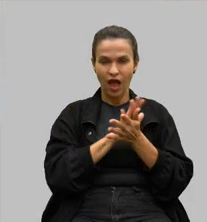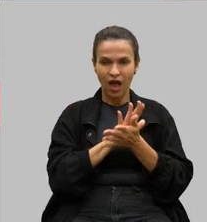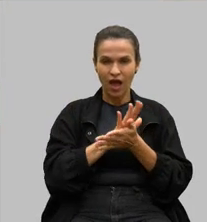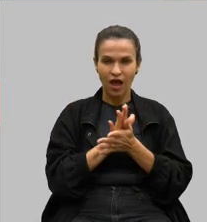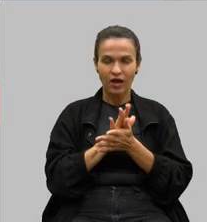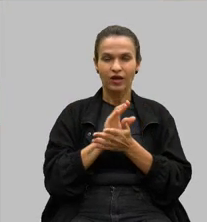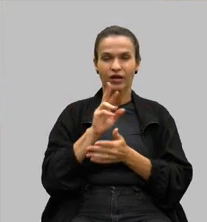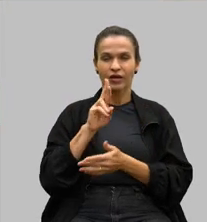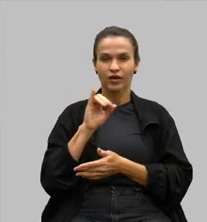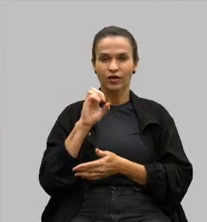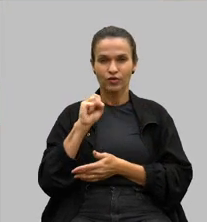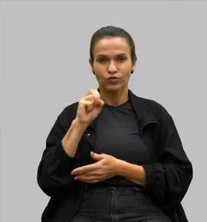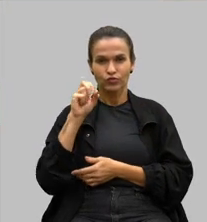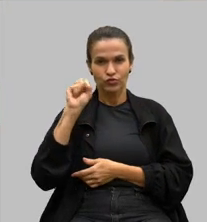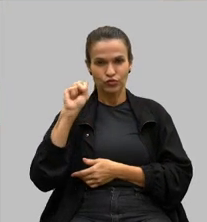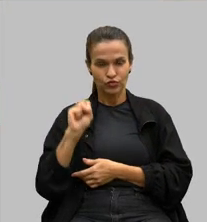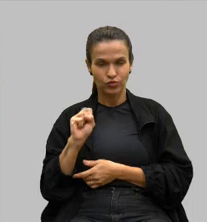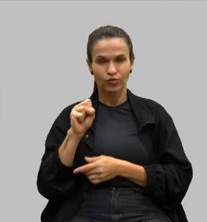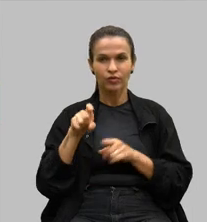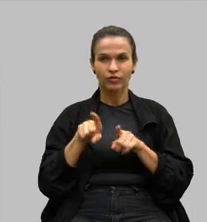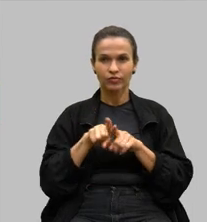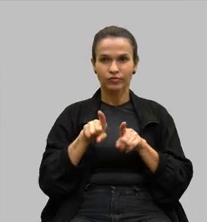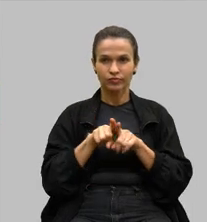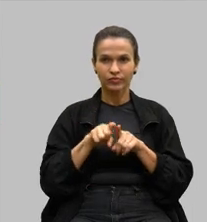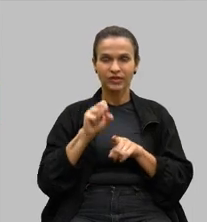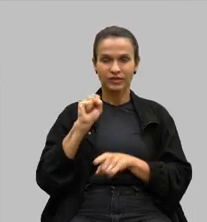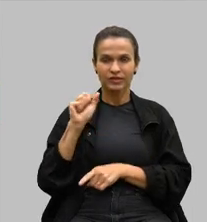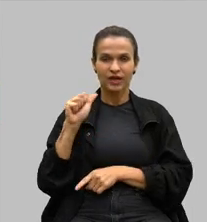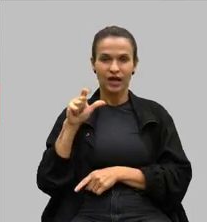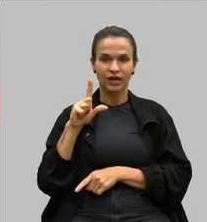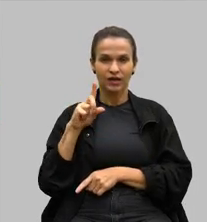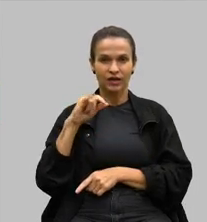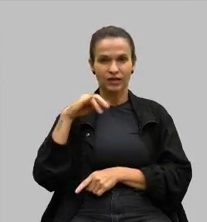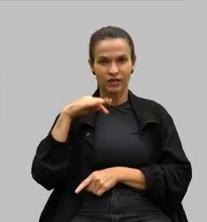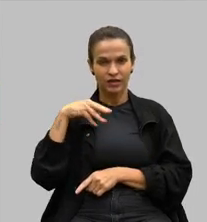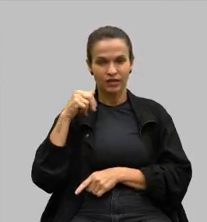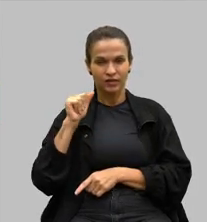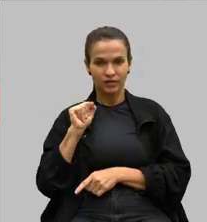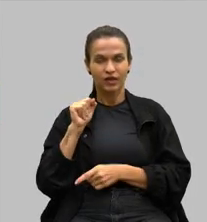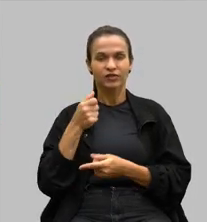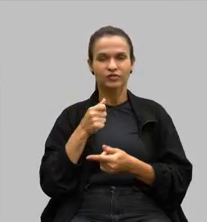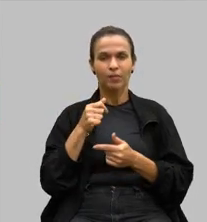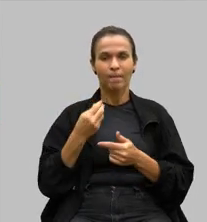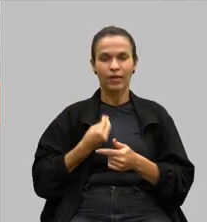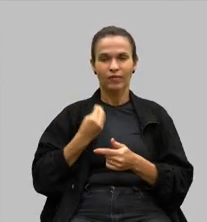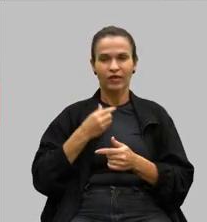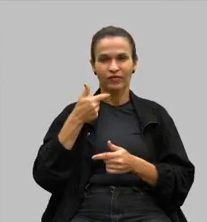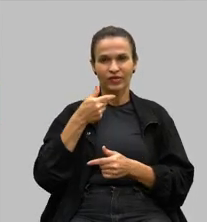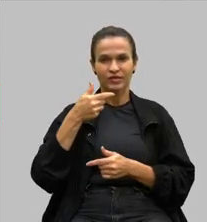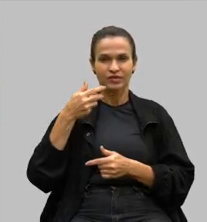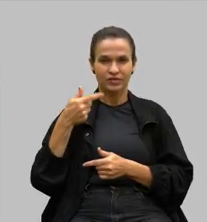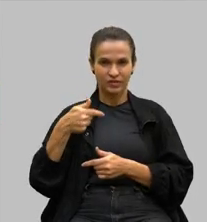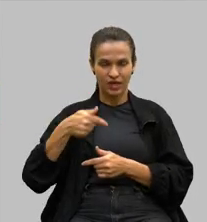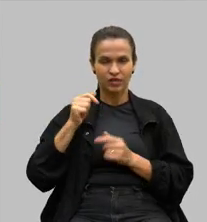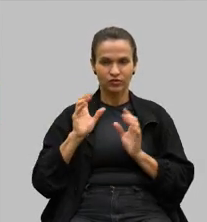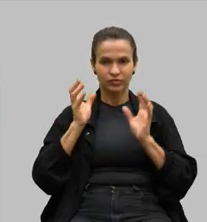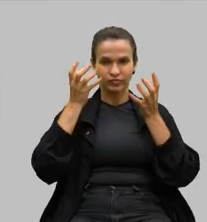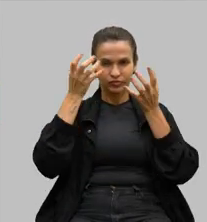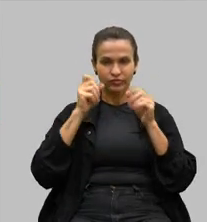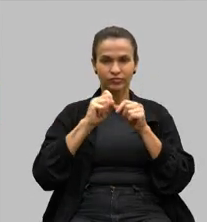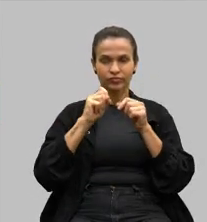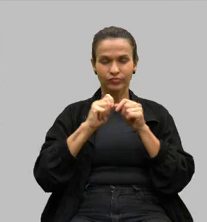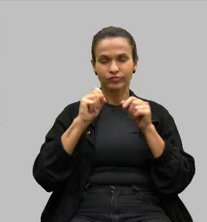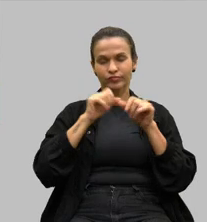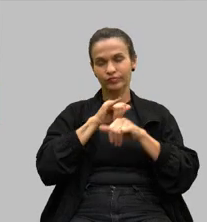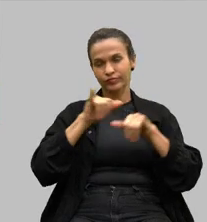eh promoção destino Minas Gerais participação em 27 eventos nacionais e internacionais eh realização de campanhas